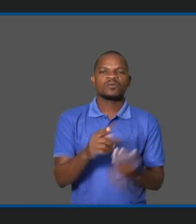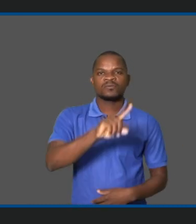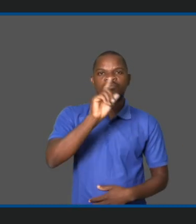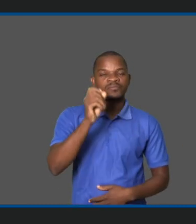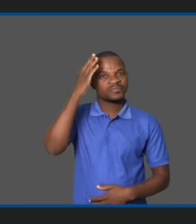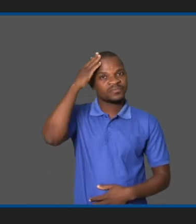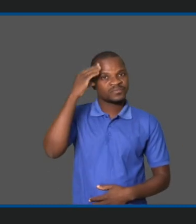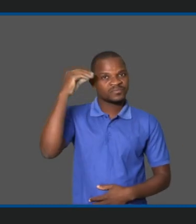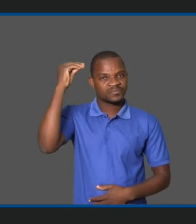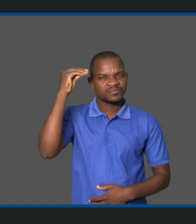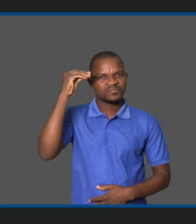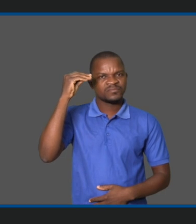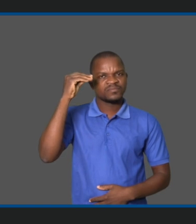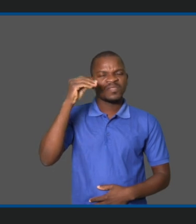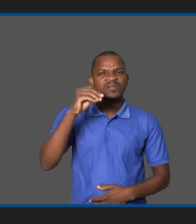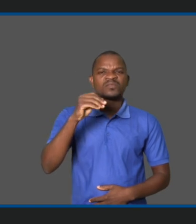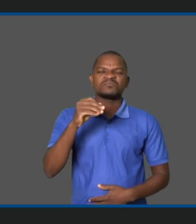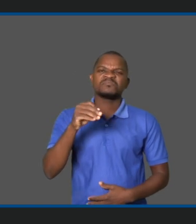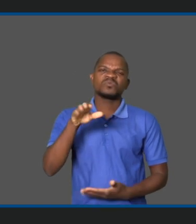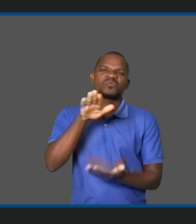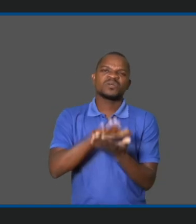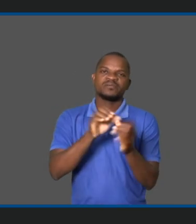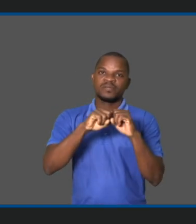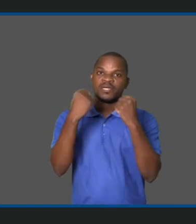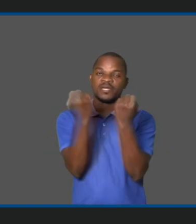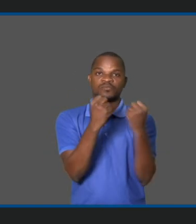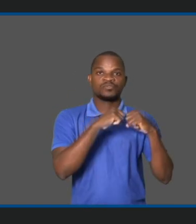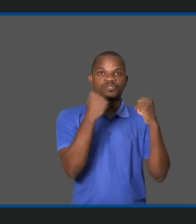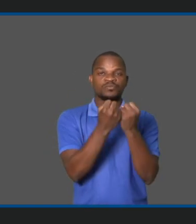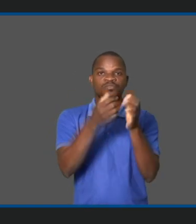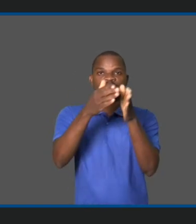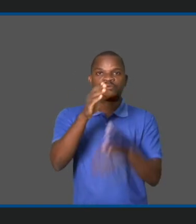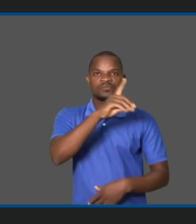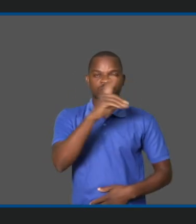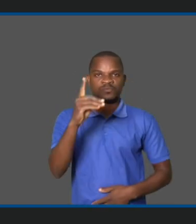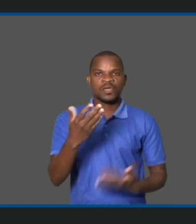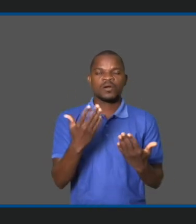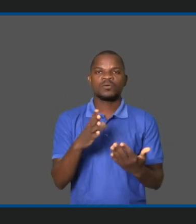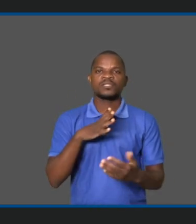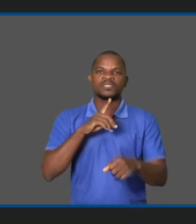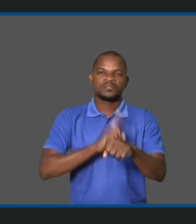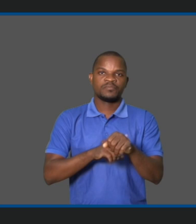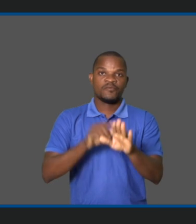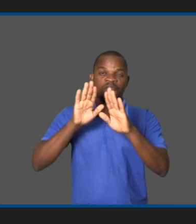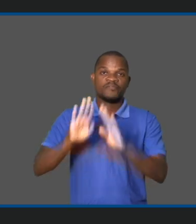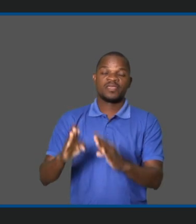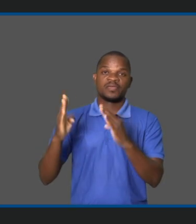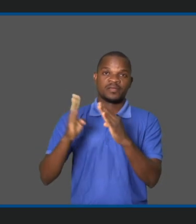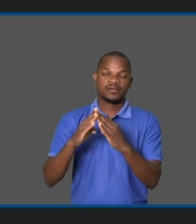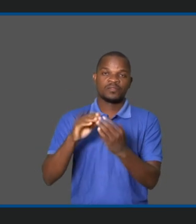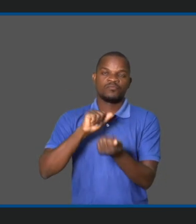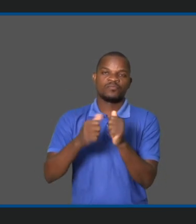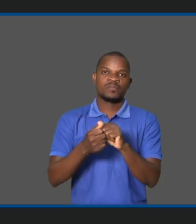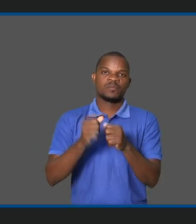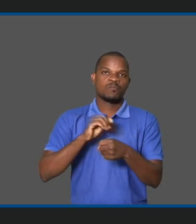estamos num período de emergência, por causa mesmo da Covid-19. Que trabalho está sendo feito? Sabemos